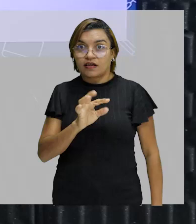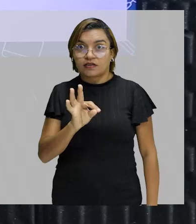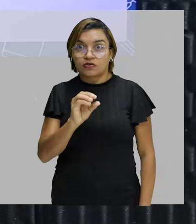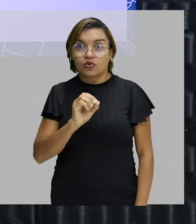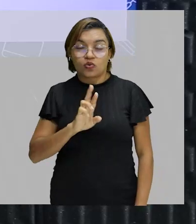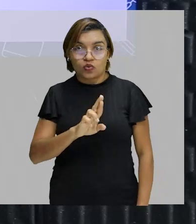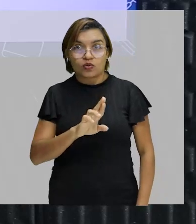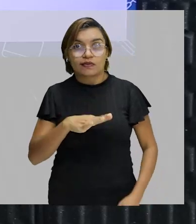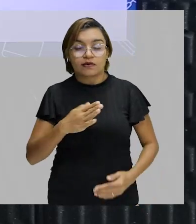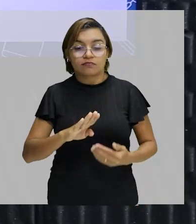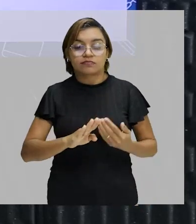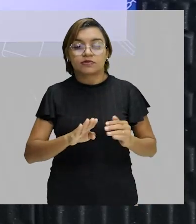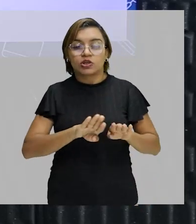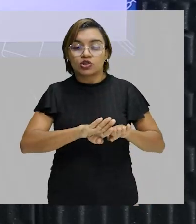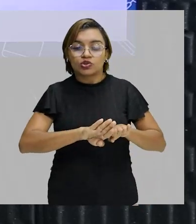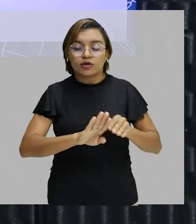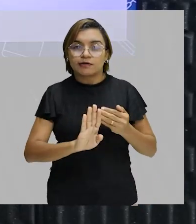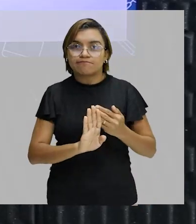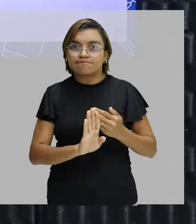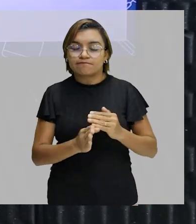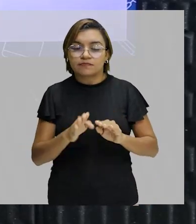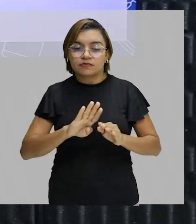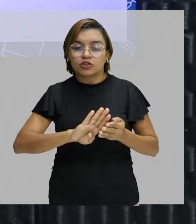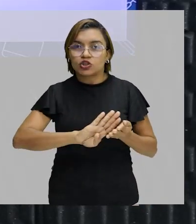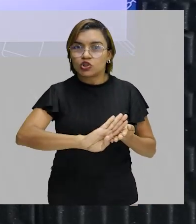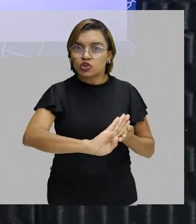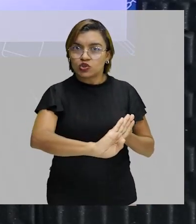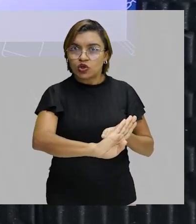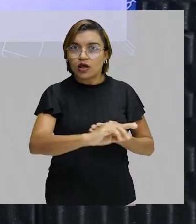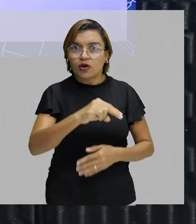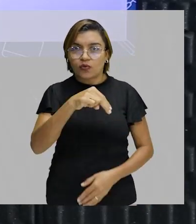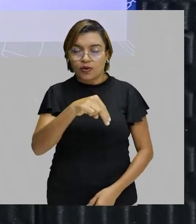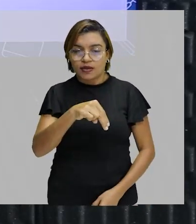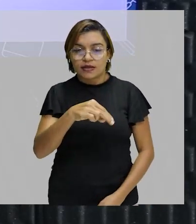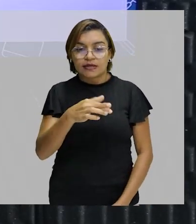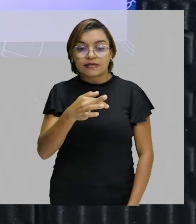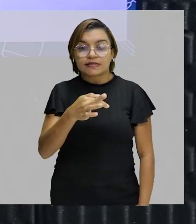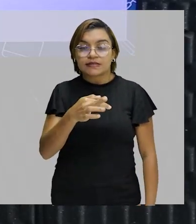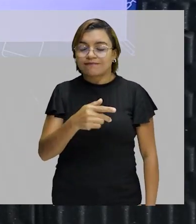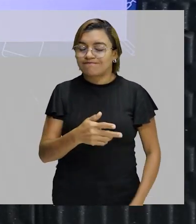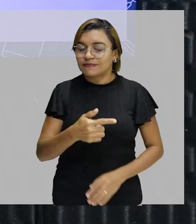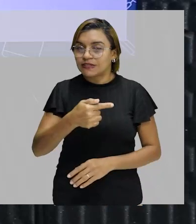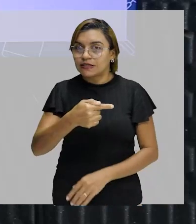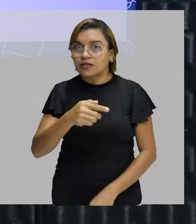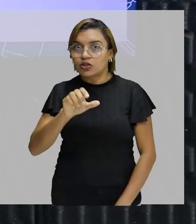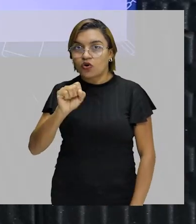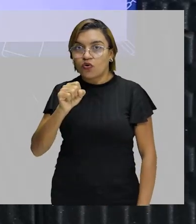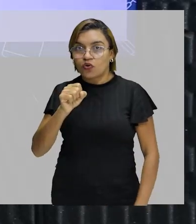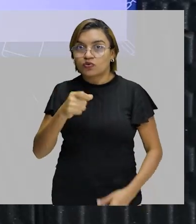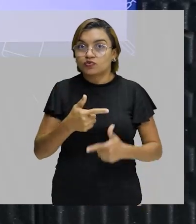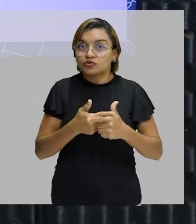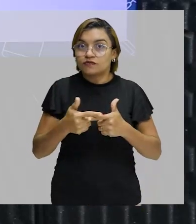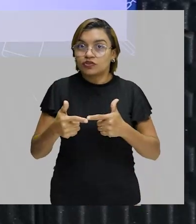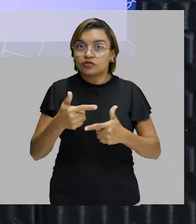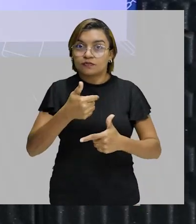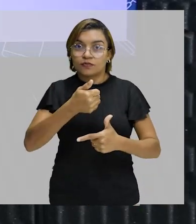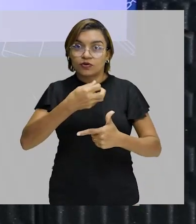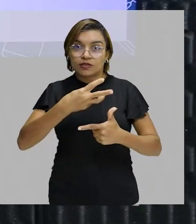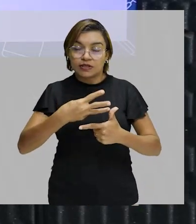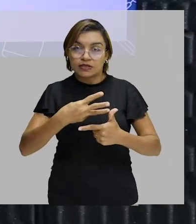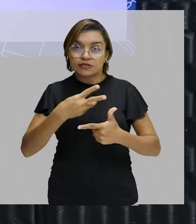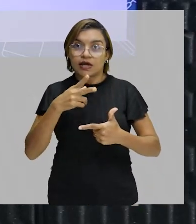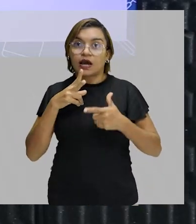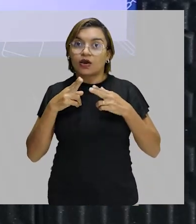vamos isolar o N. Então, vai ficar 78 dividido por 13. 78 dividido por 13,